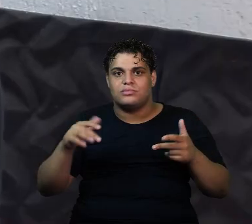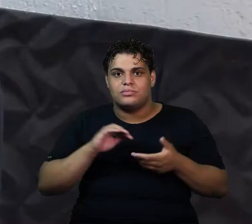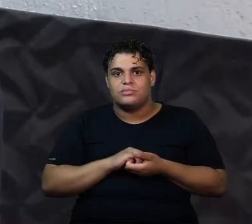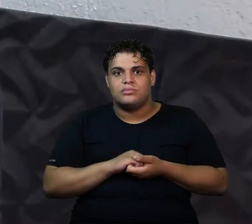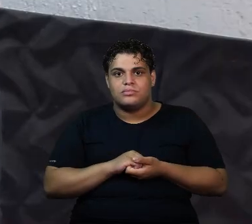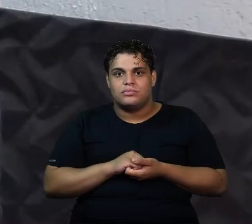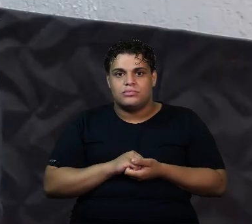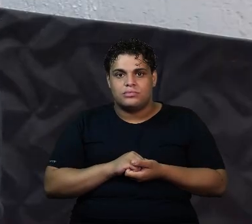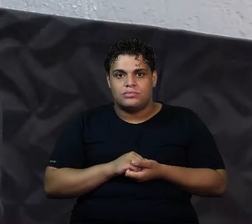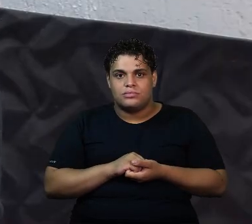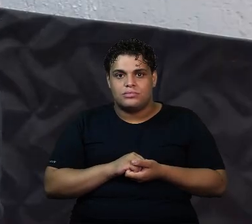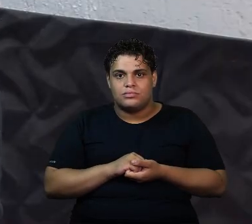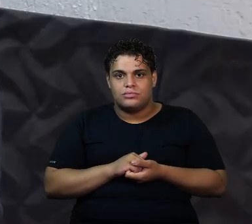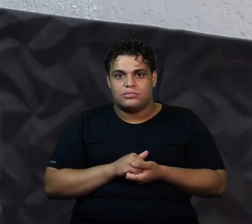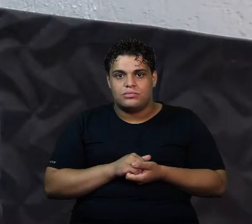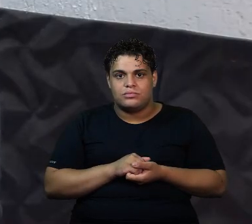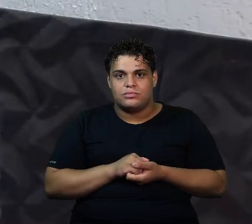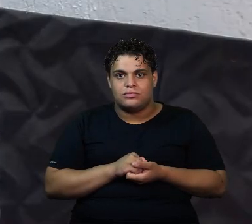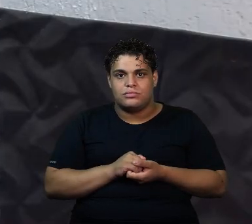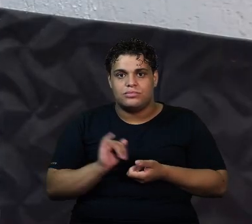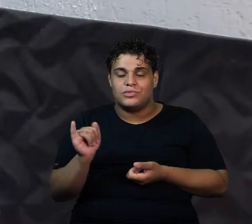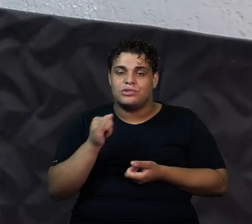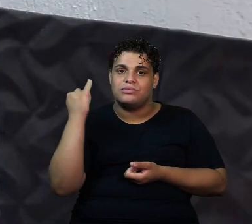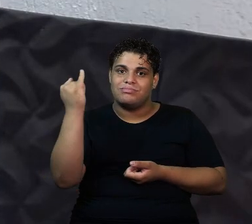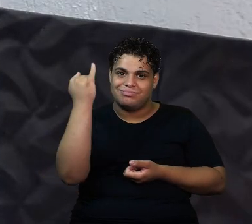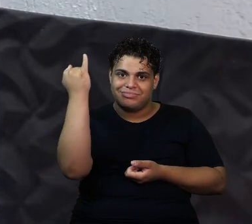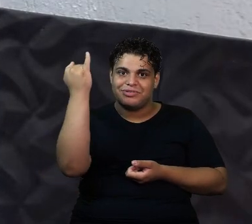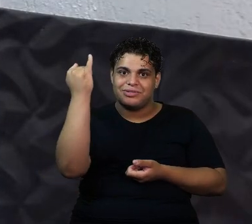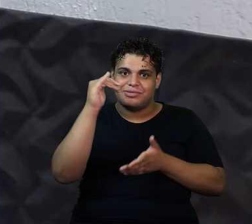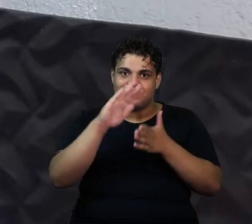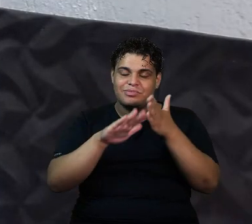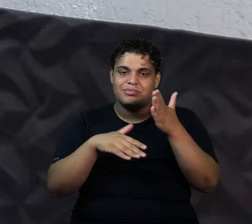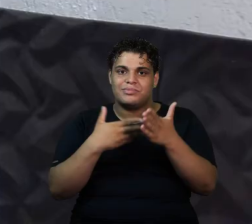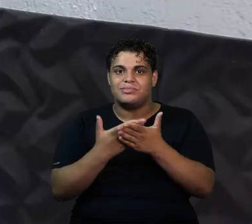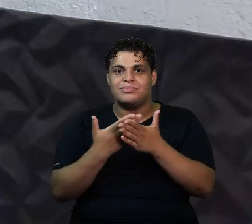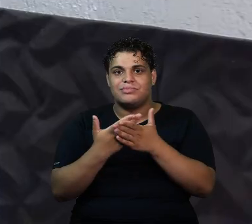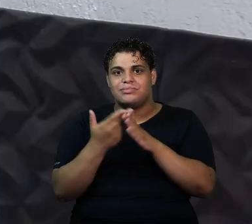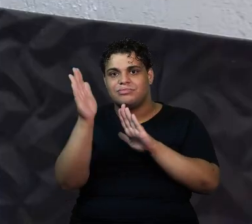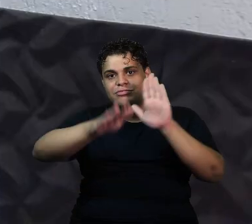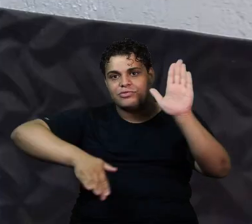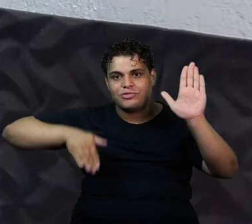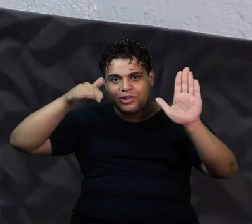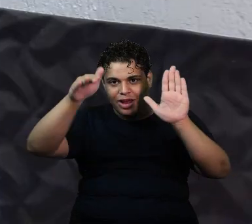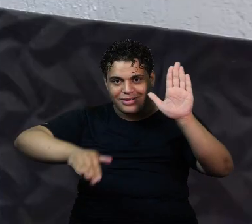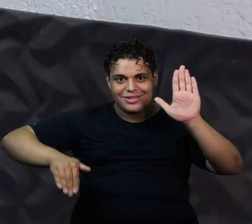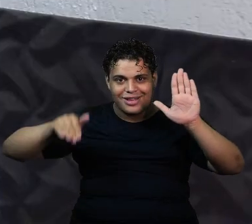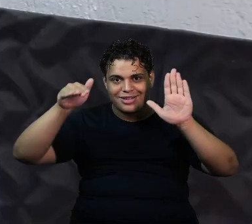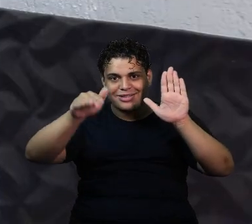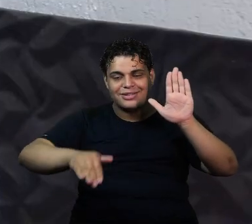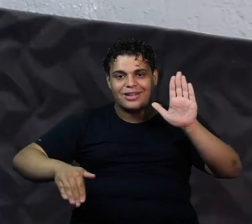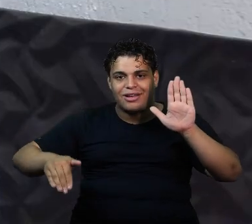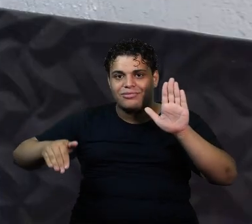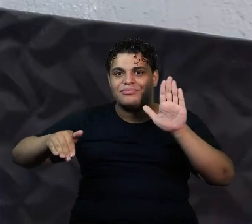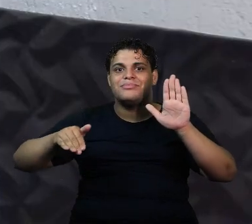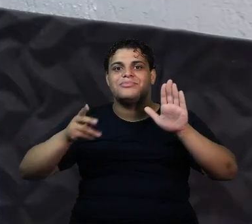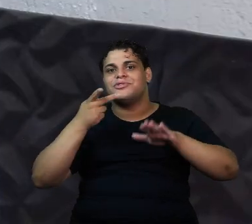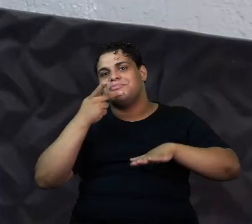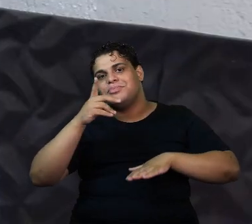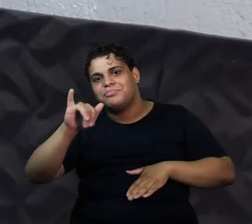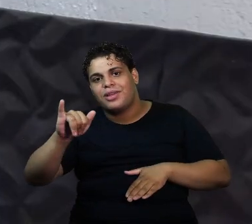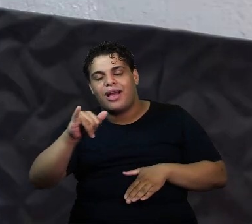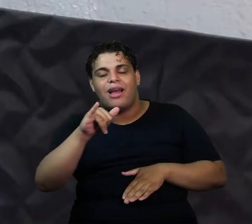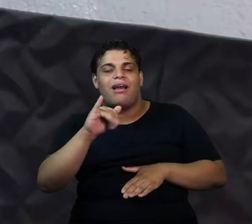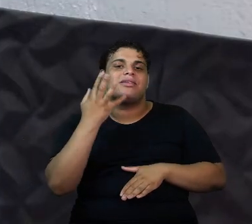materiais, né, lá do INAT, que isso é muito importante para as escolas de natação, né, poderem conscientizar os seus pais, as crianças,